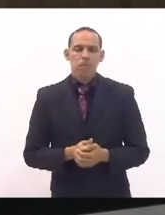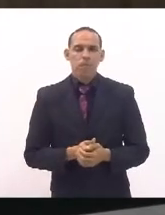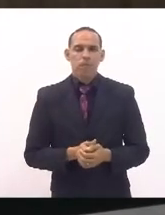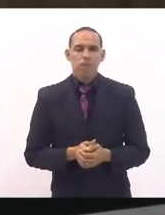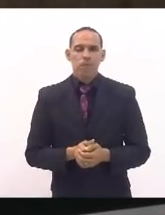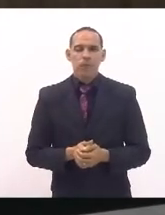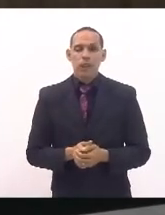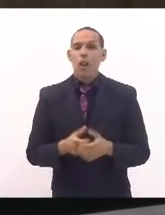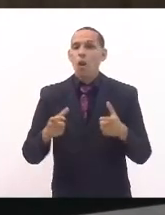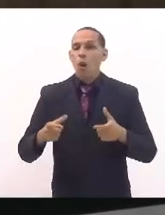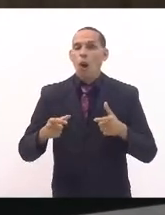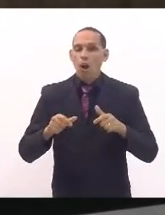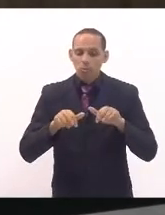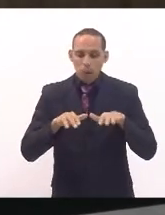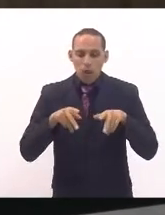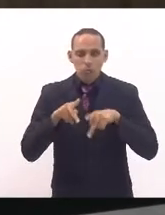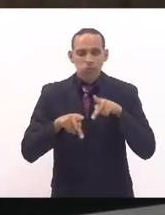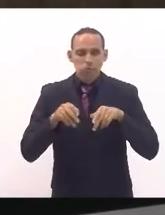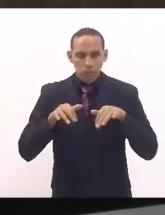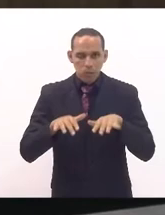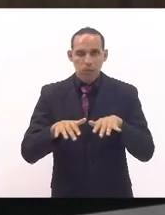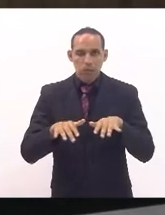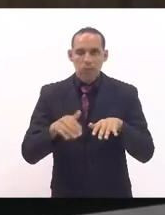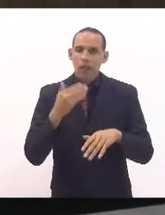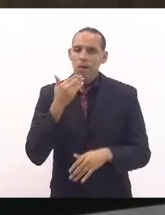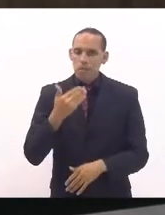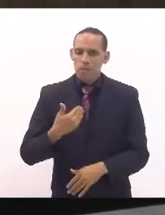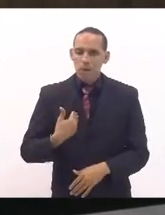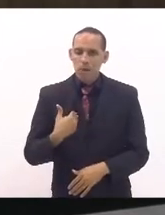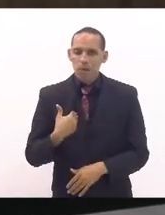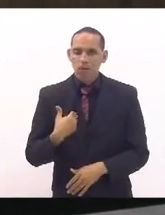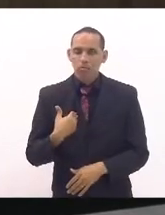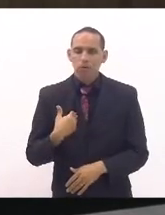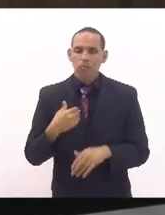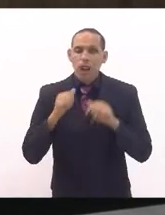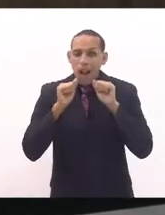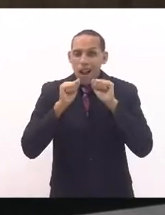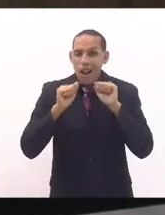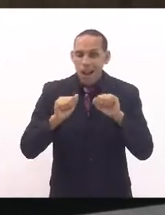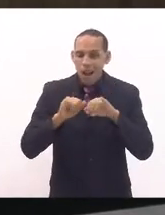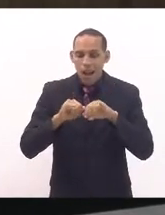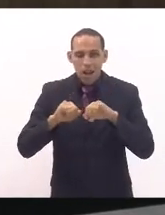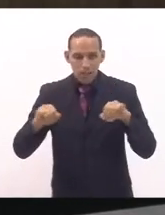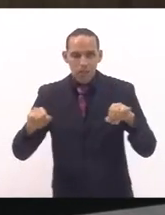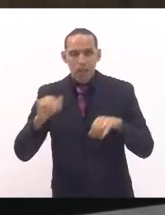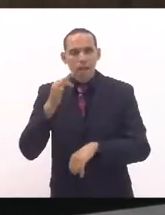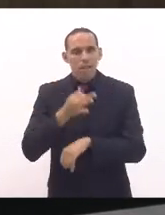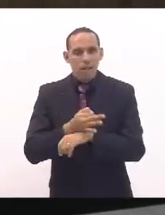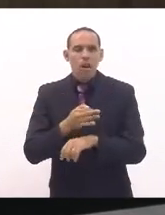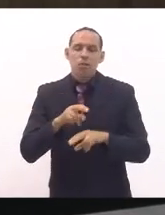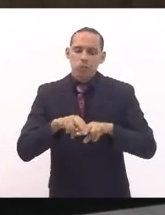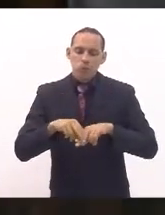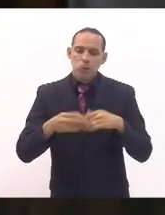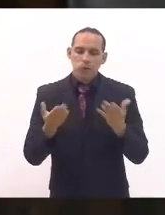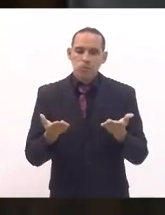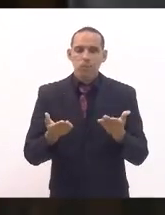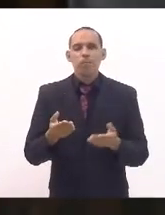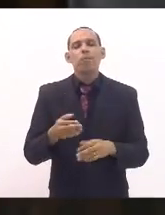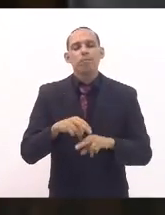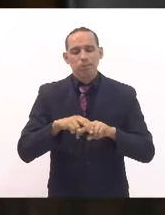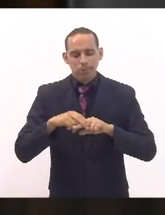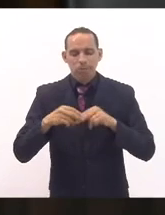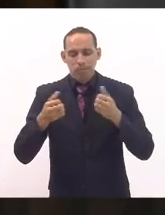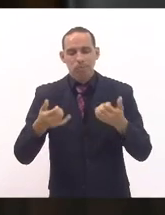uma audiência. Foi me pedido para sua assessoria que justificasse a ausência. Está